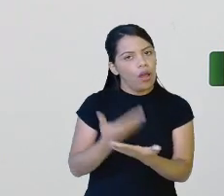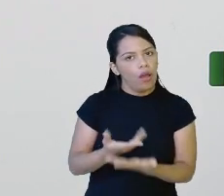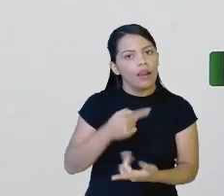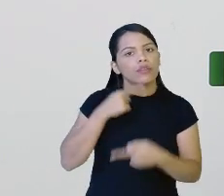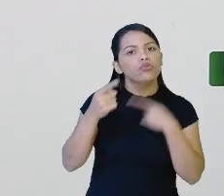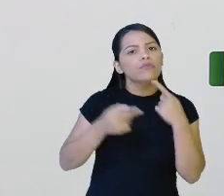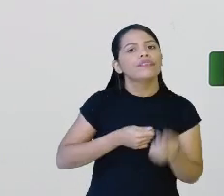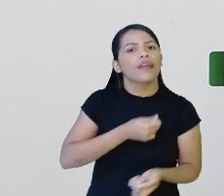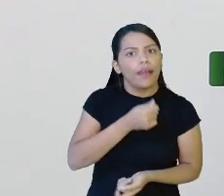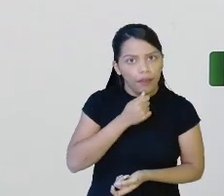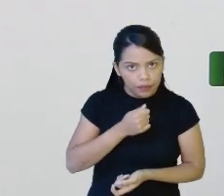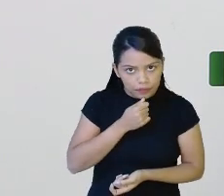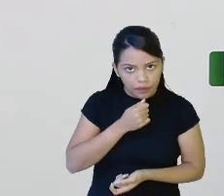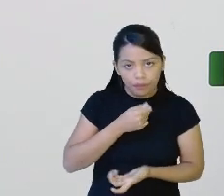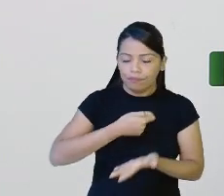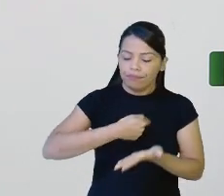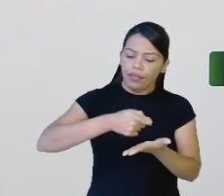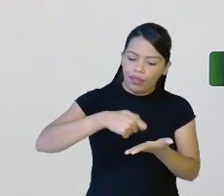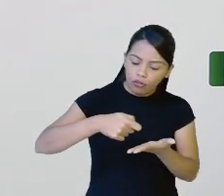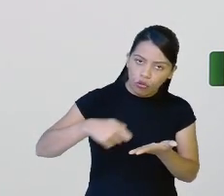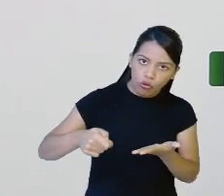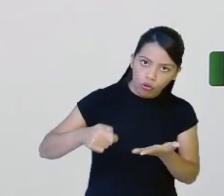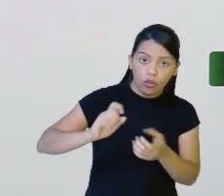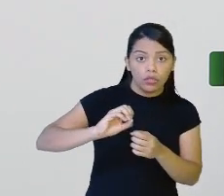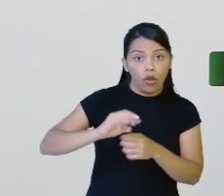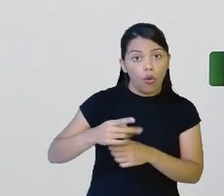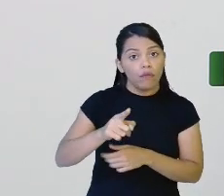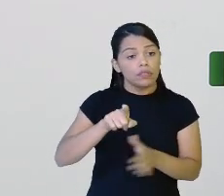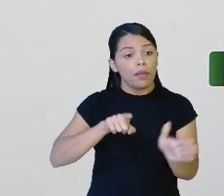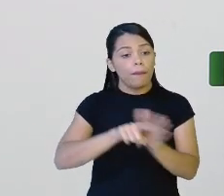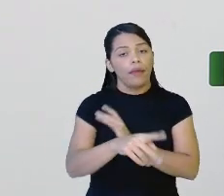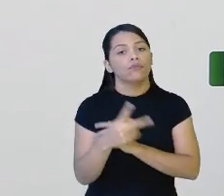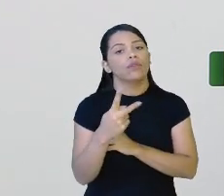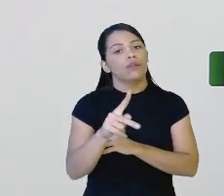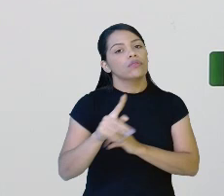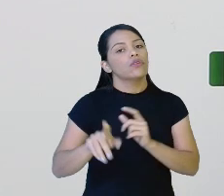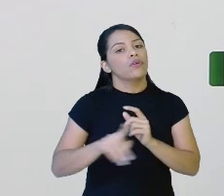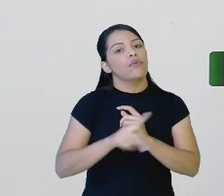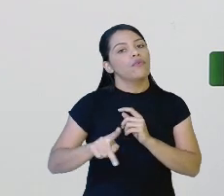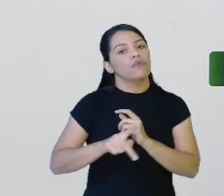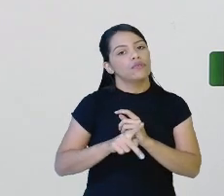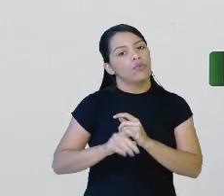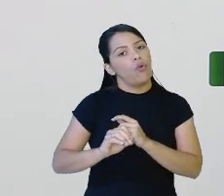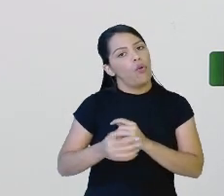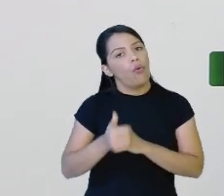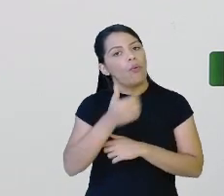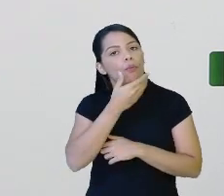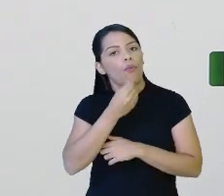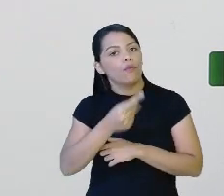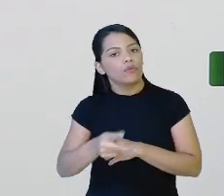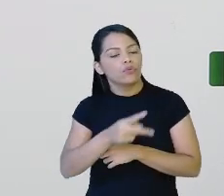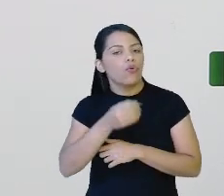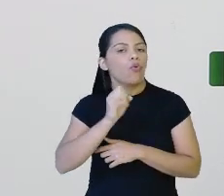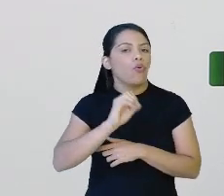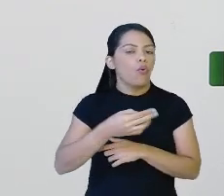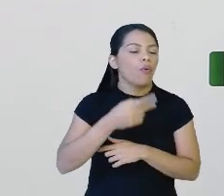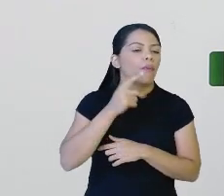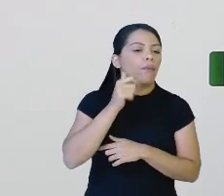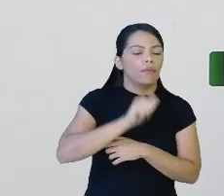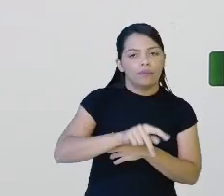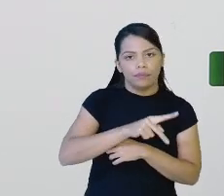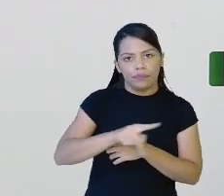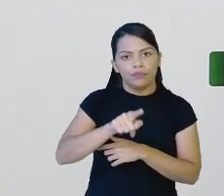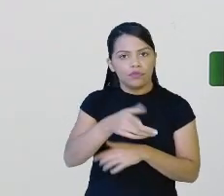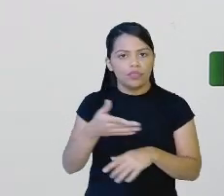dúvida? Anota, ou você pergunta ao seu professor ou professora, ou então você